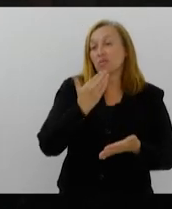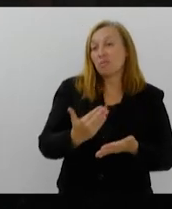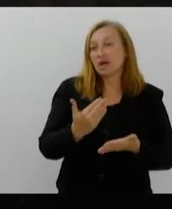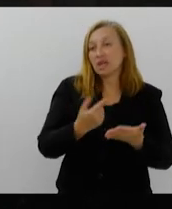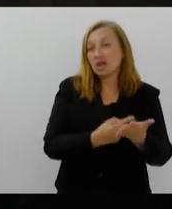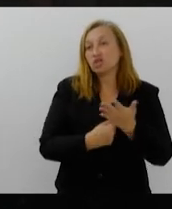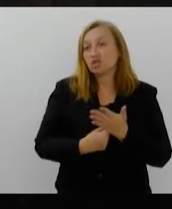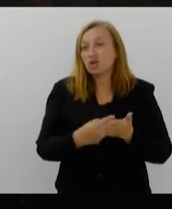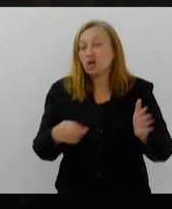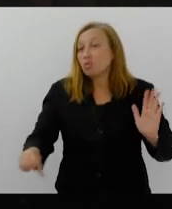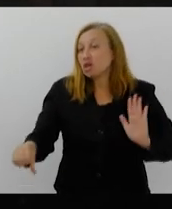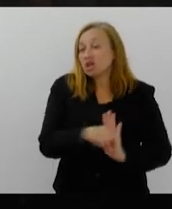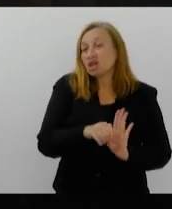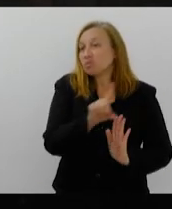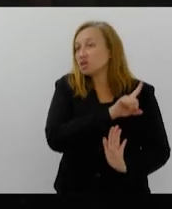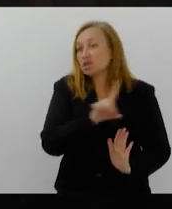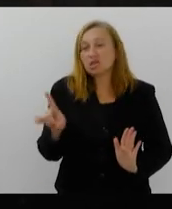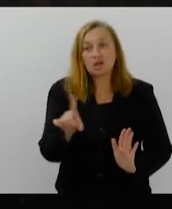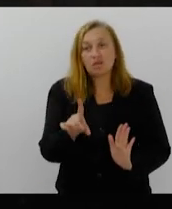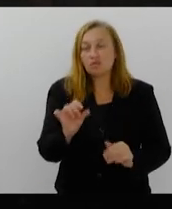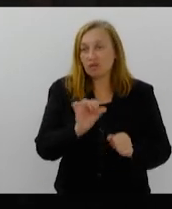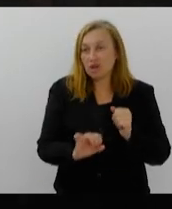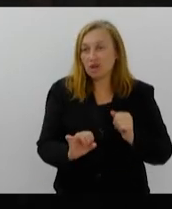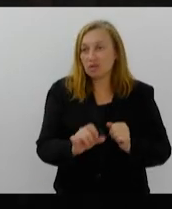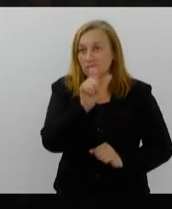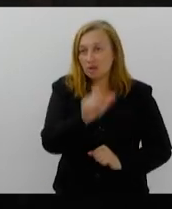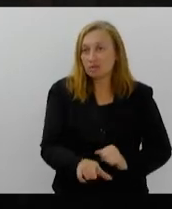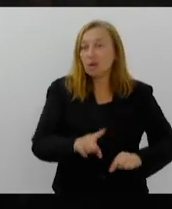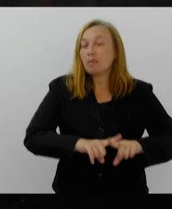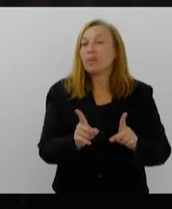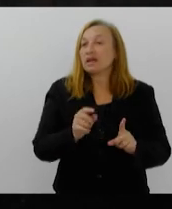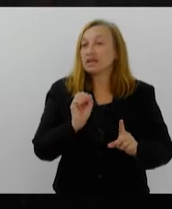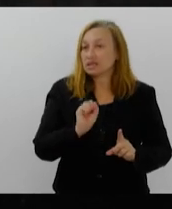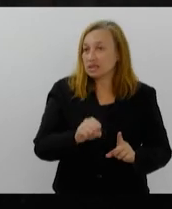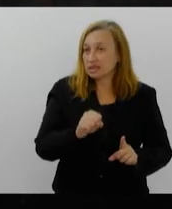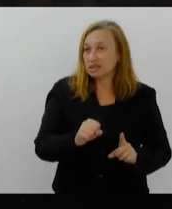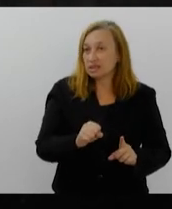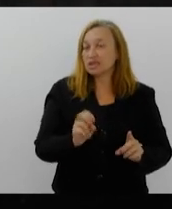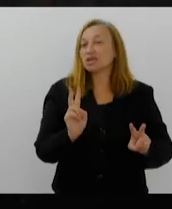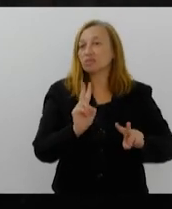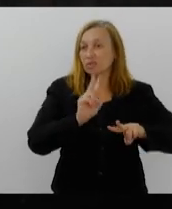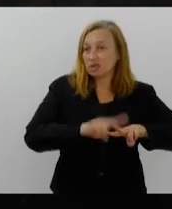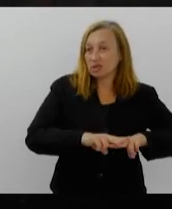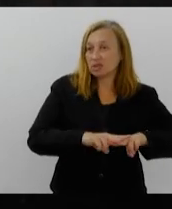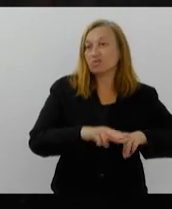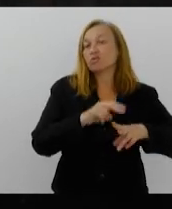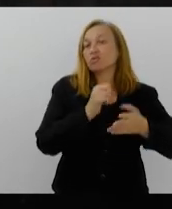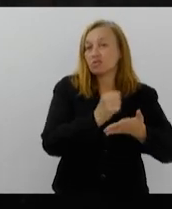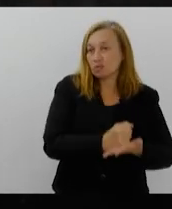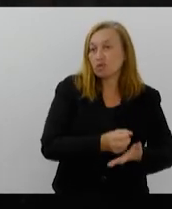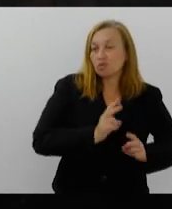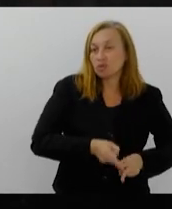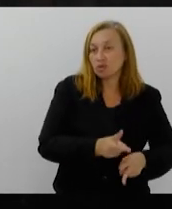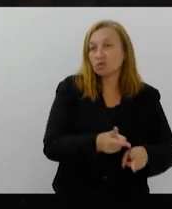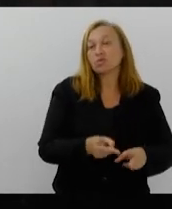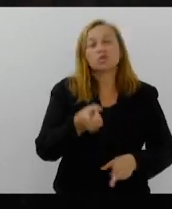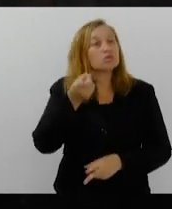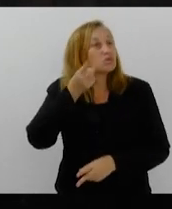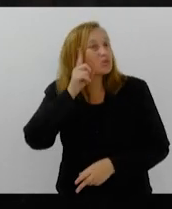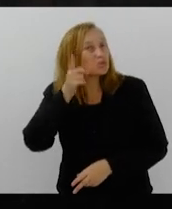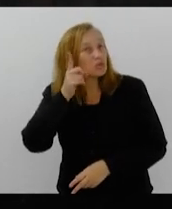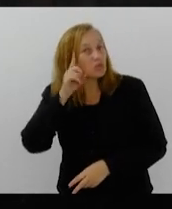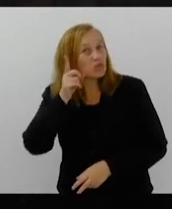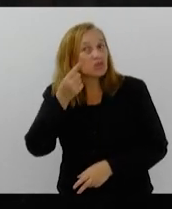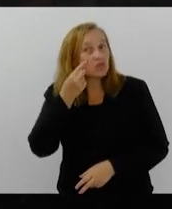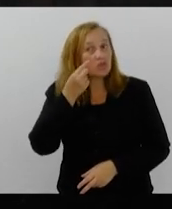de crimes que não foram cometidos por essas pessoas, mas que ainda assim essas prisões foram sustentadas. Então, diariamente, a gente